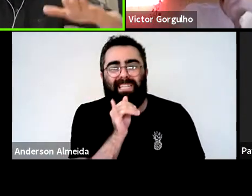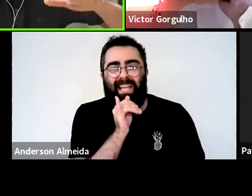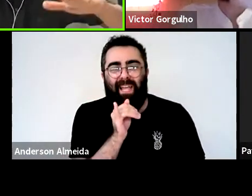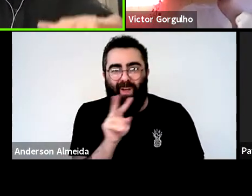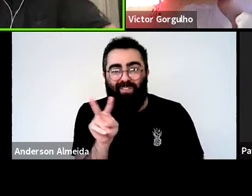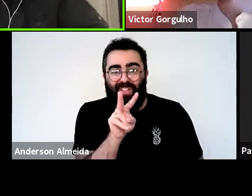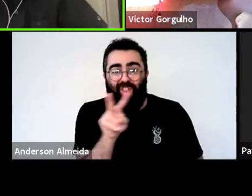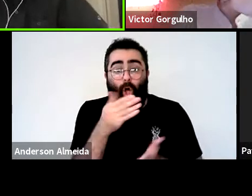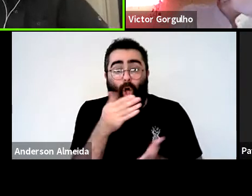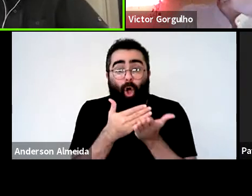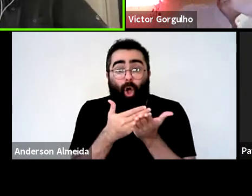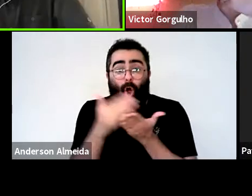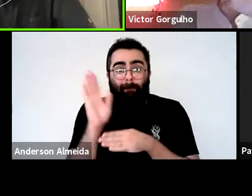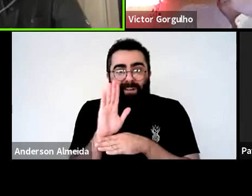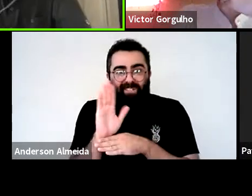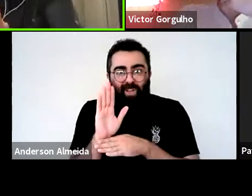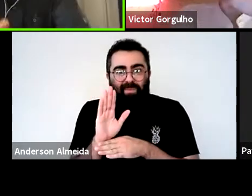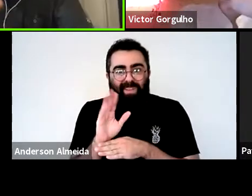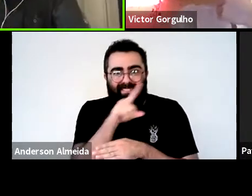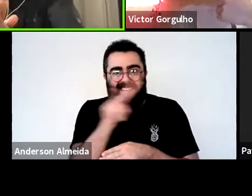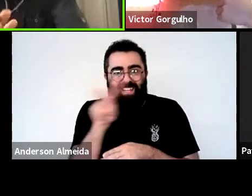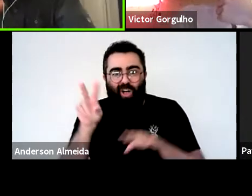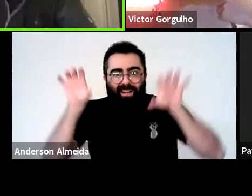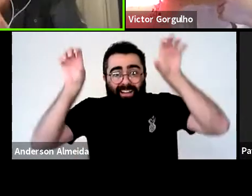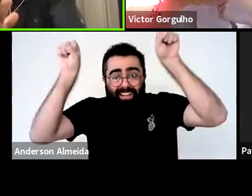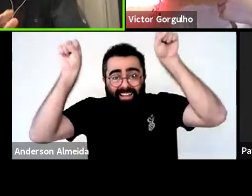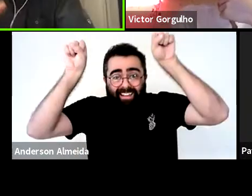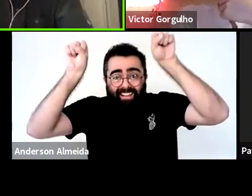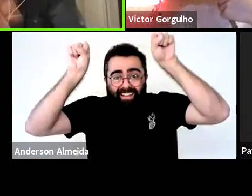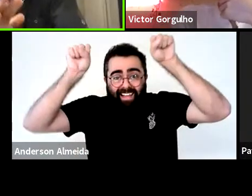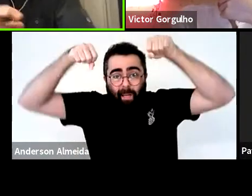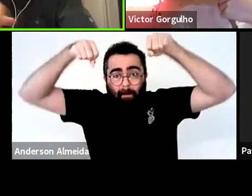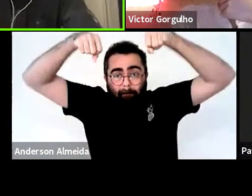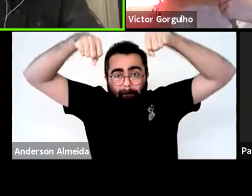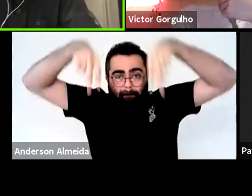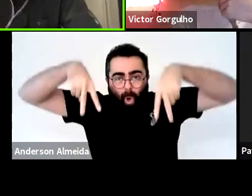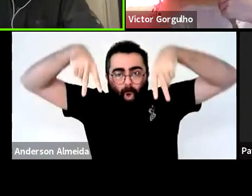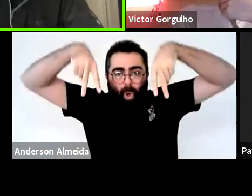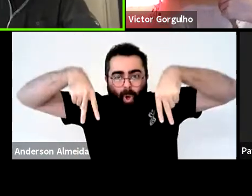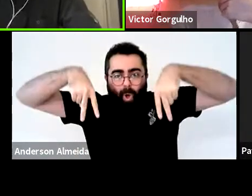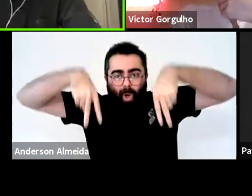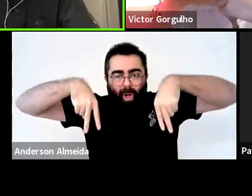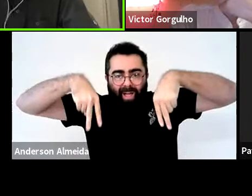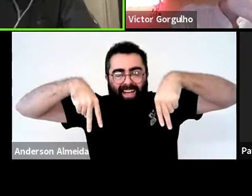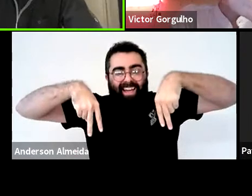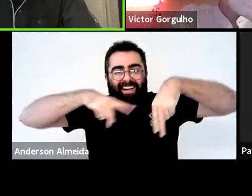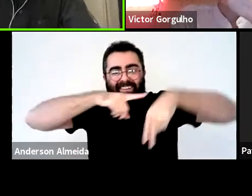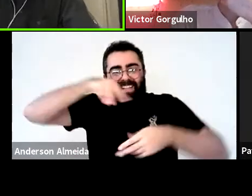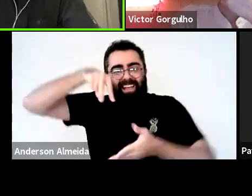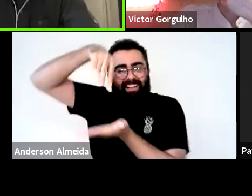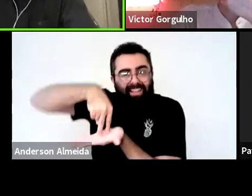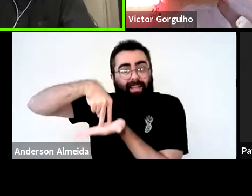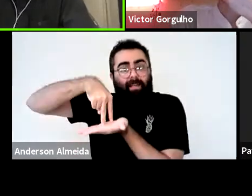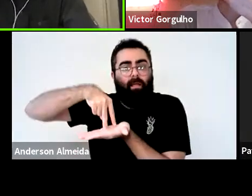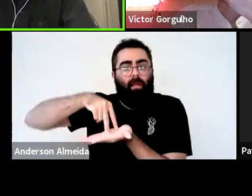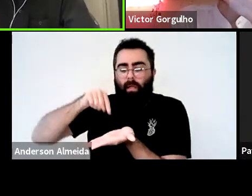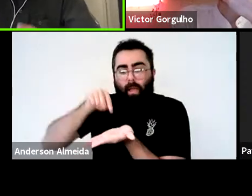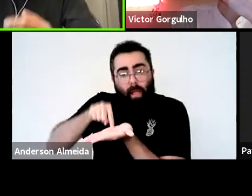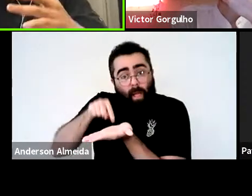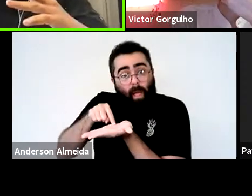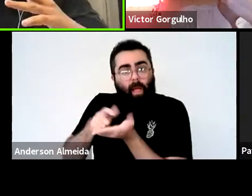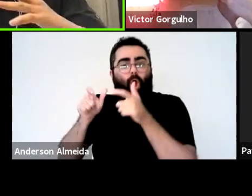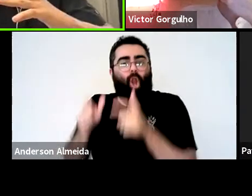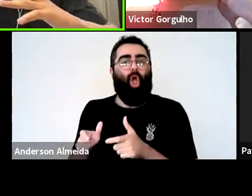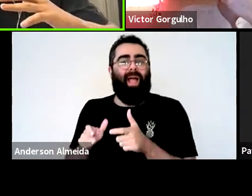inicial. Vocês aterrissam e depois, durante os primeiros momentos, vocês fincam, vocês fincam e se